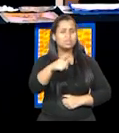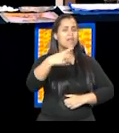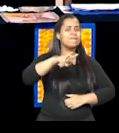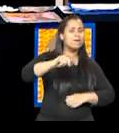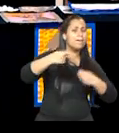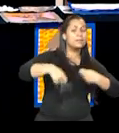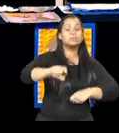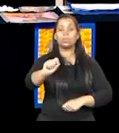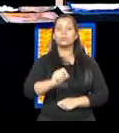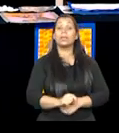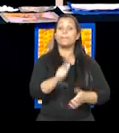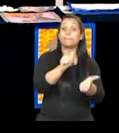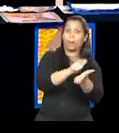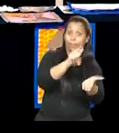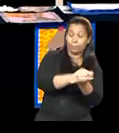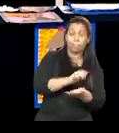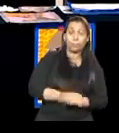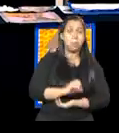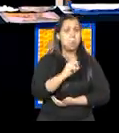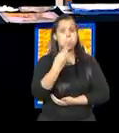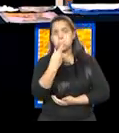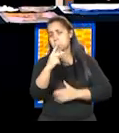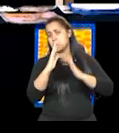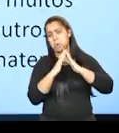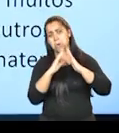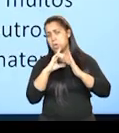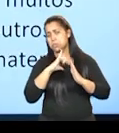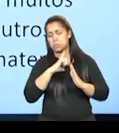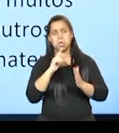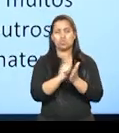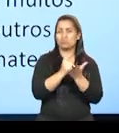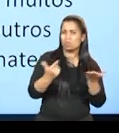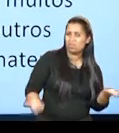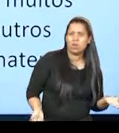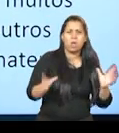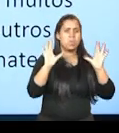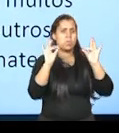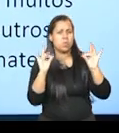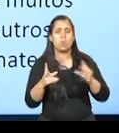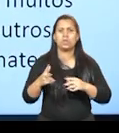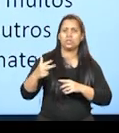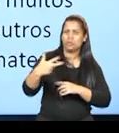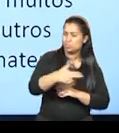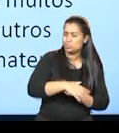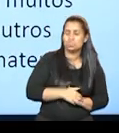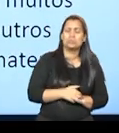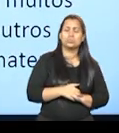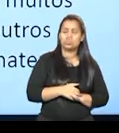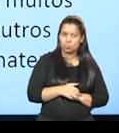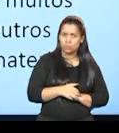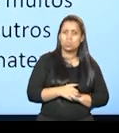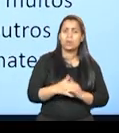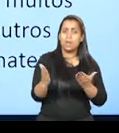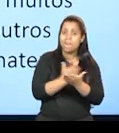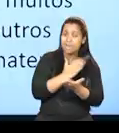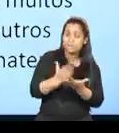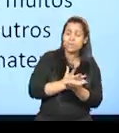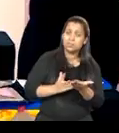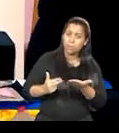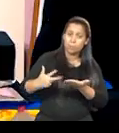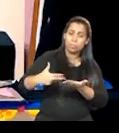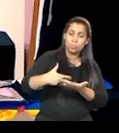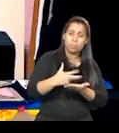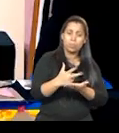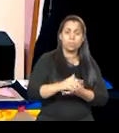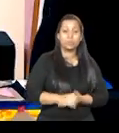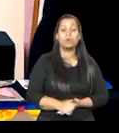precisar de papéis, o que vocês tiverem em casa, jornal, cola, tesoura, recortes de revistas